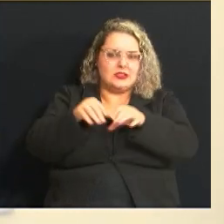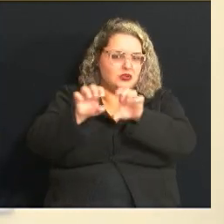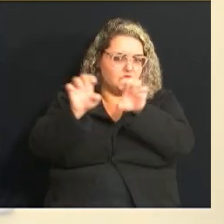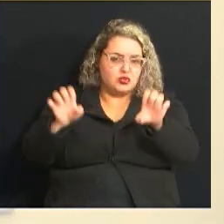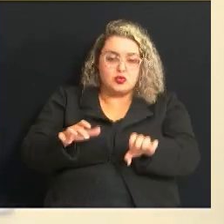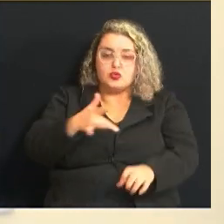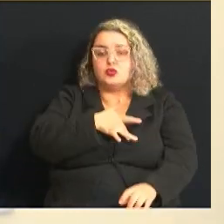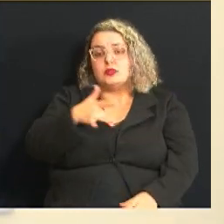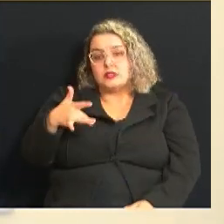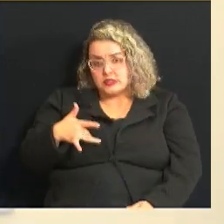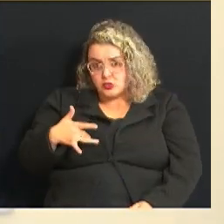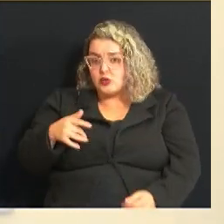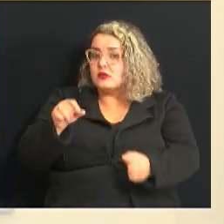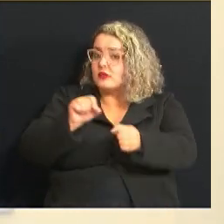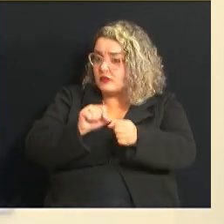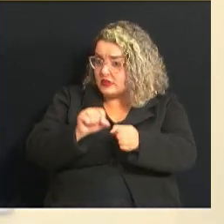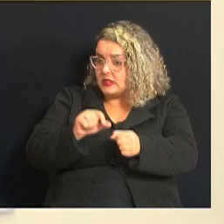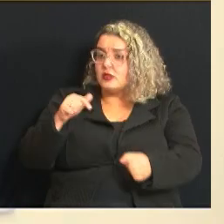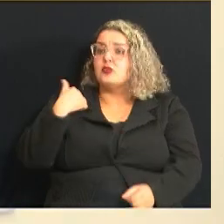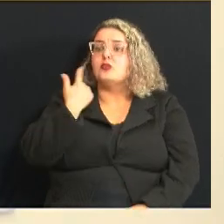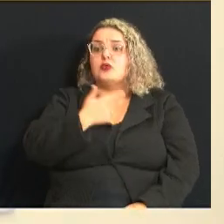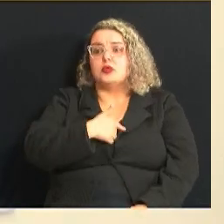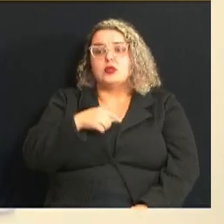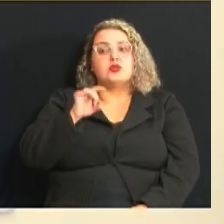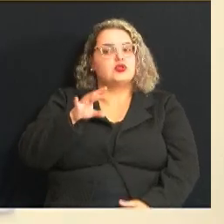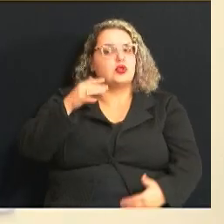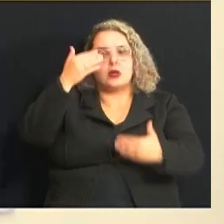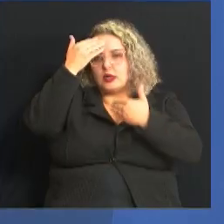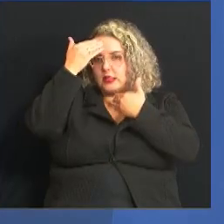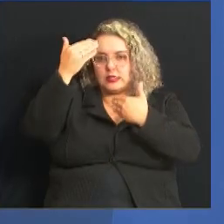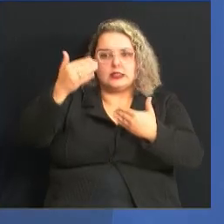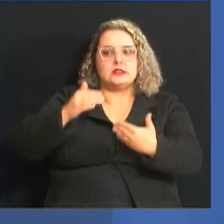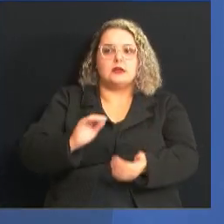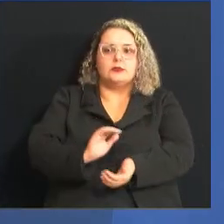saúde, fizeram por nós e nós só temos que agradecer.